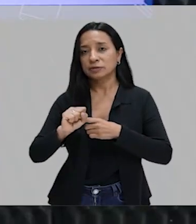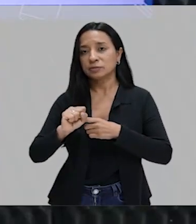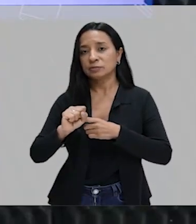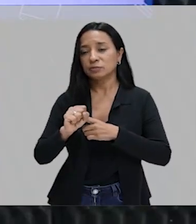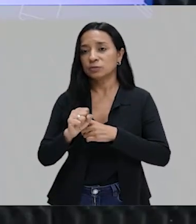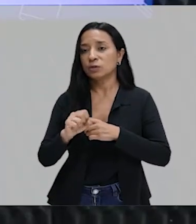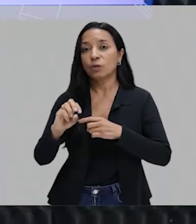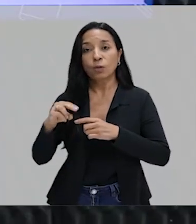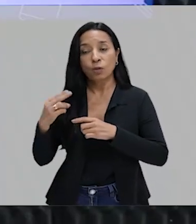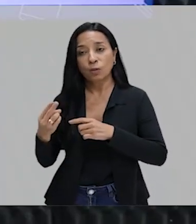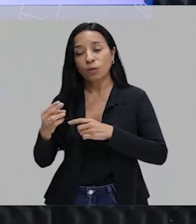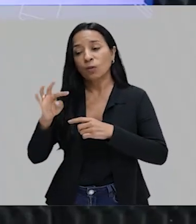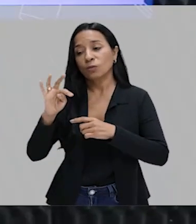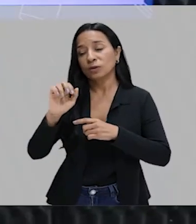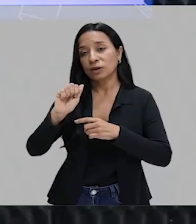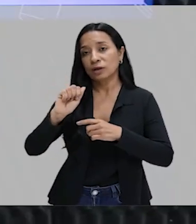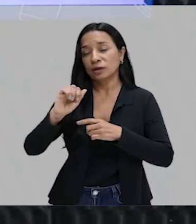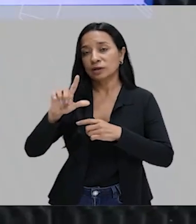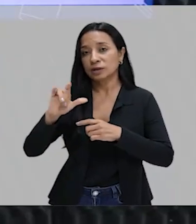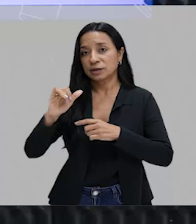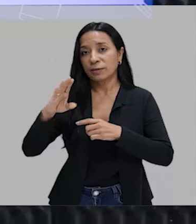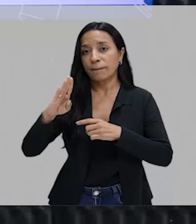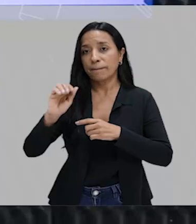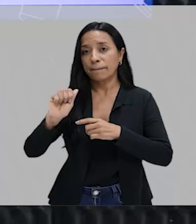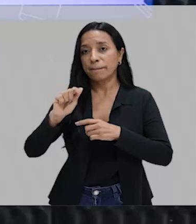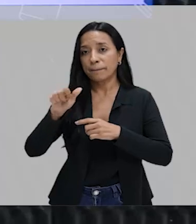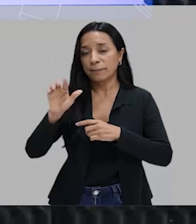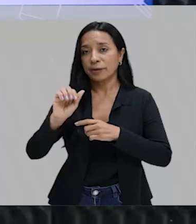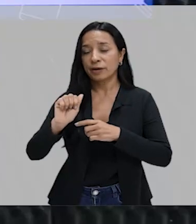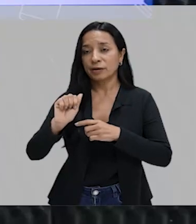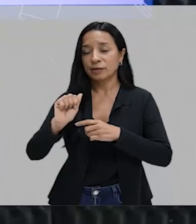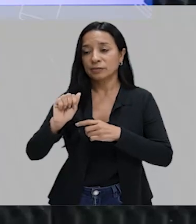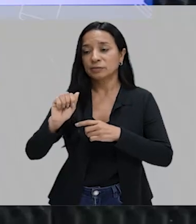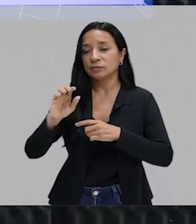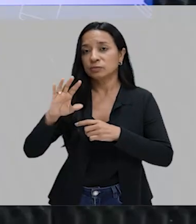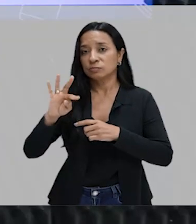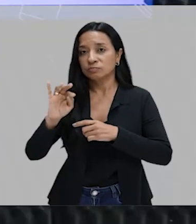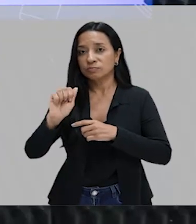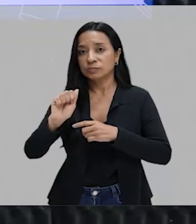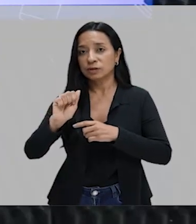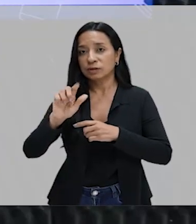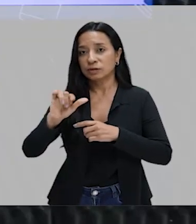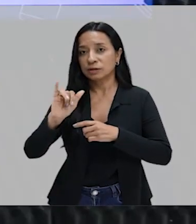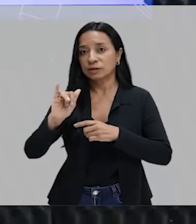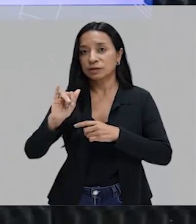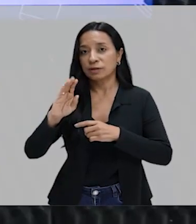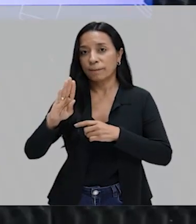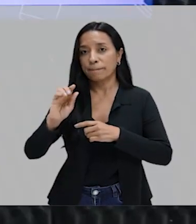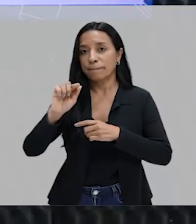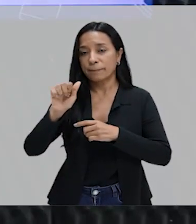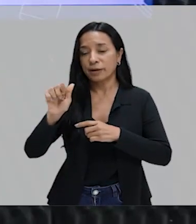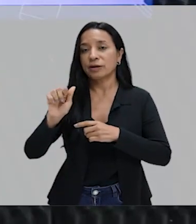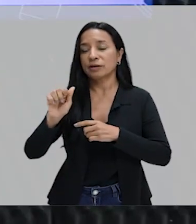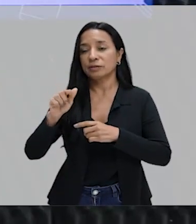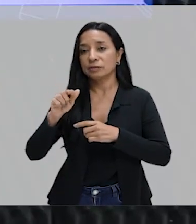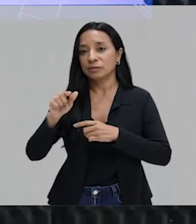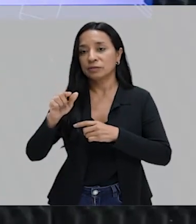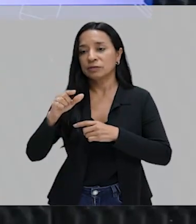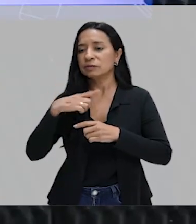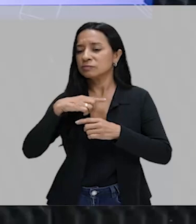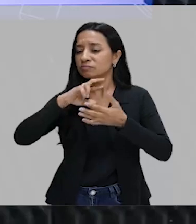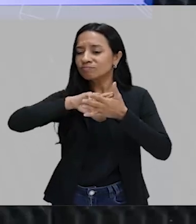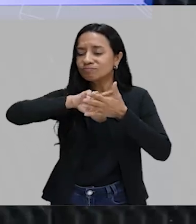do Talibã, dentro do Iraque, né, nós temos basicamente ali o Estado Islâmico. Então é